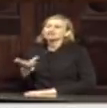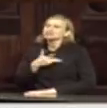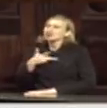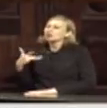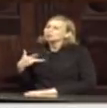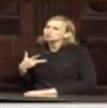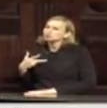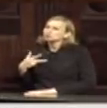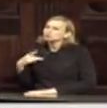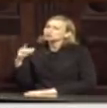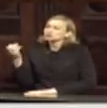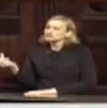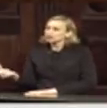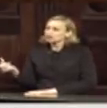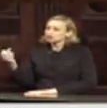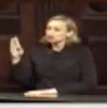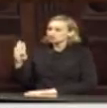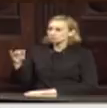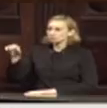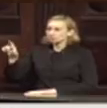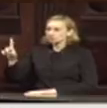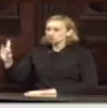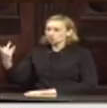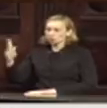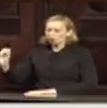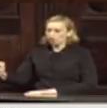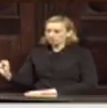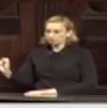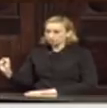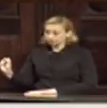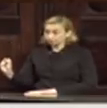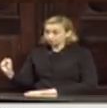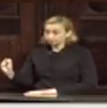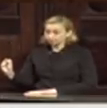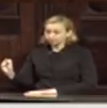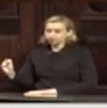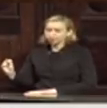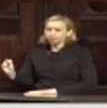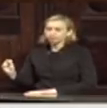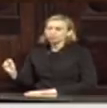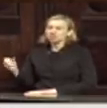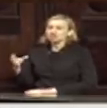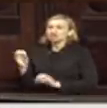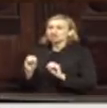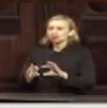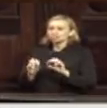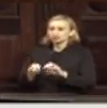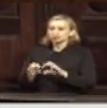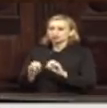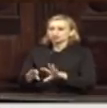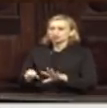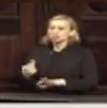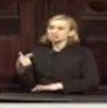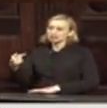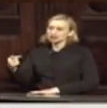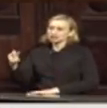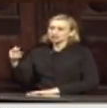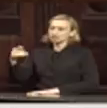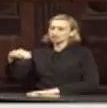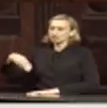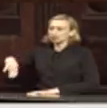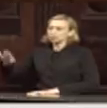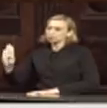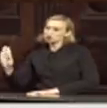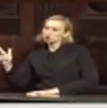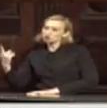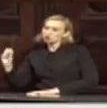Saúde, 6 bilhões. Saúde, 6 bilhões. Educação, 7 bilhões.